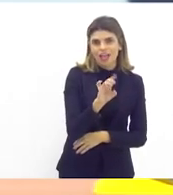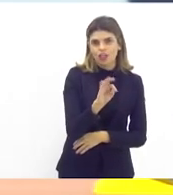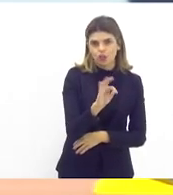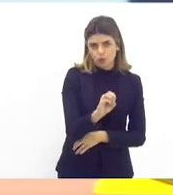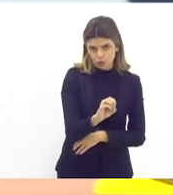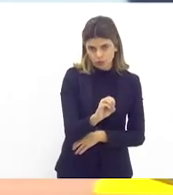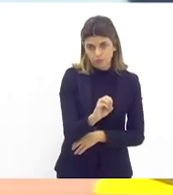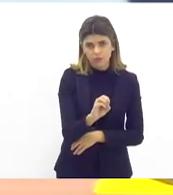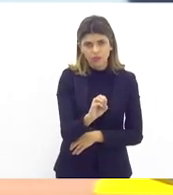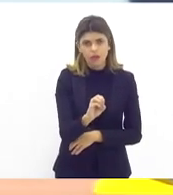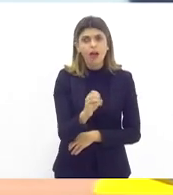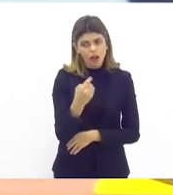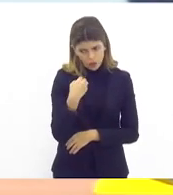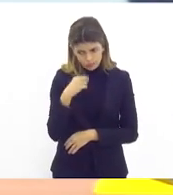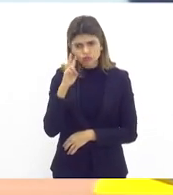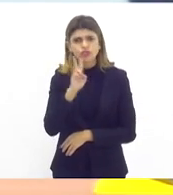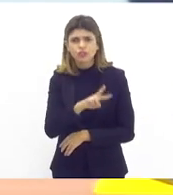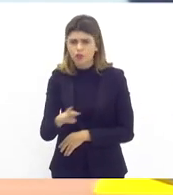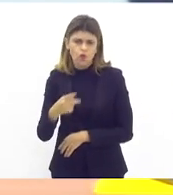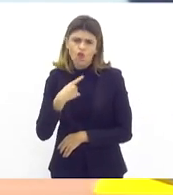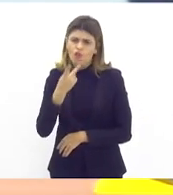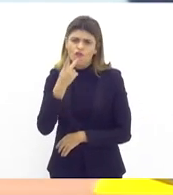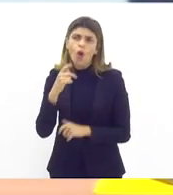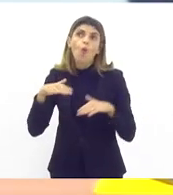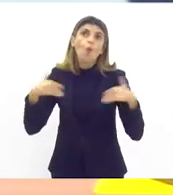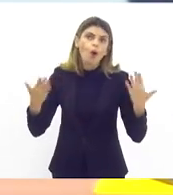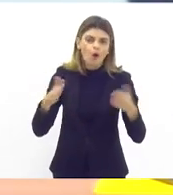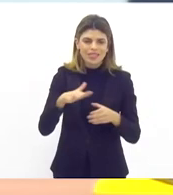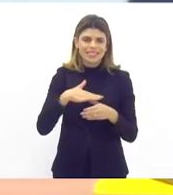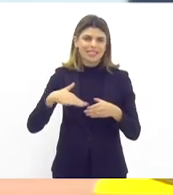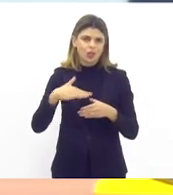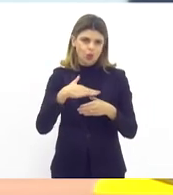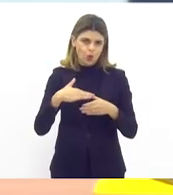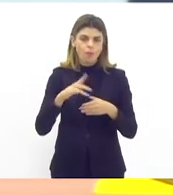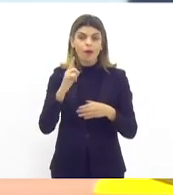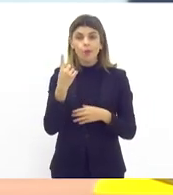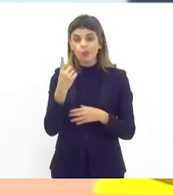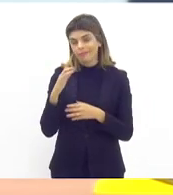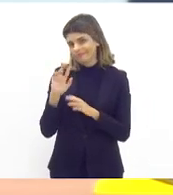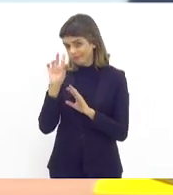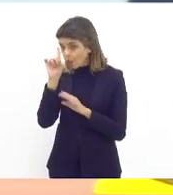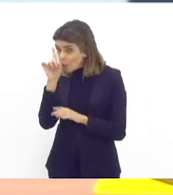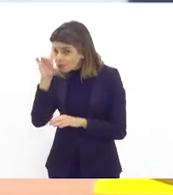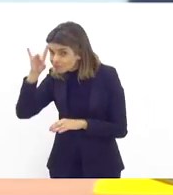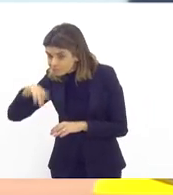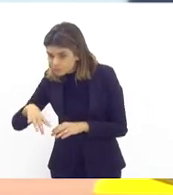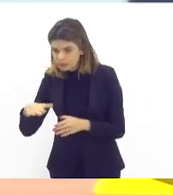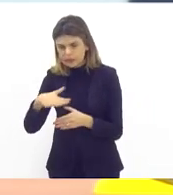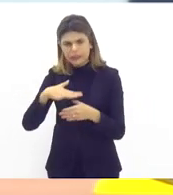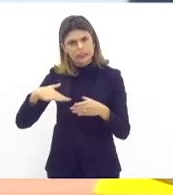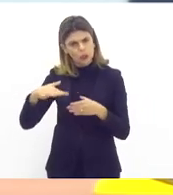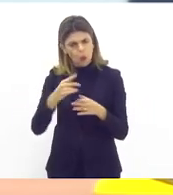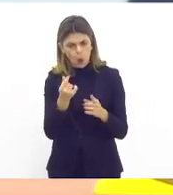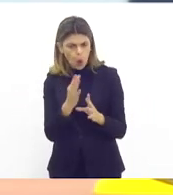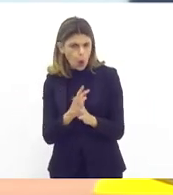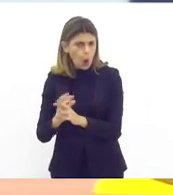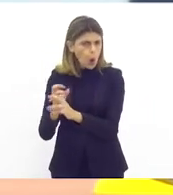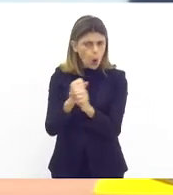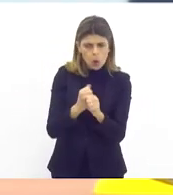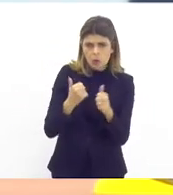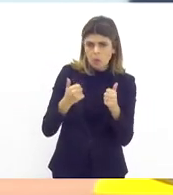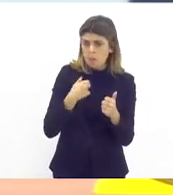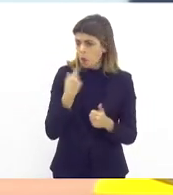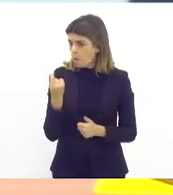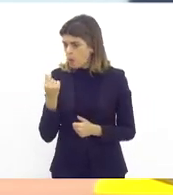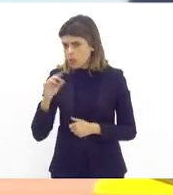faz sentido. Eu peguei outro dia, não vou falar o setor para não ficar chato, mas um setor de serviços veio com uma conta até bem feita, falando, ó, meu preço vai